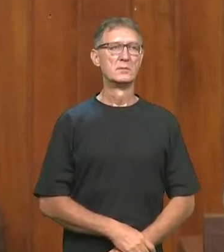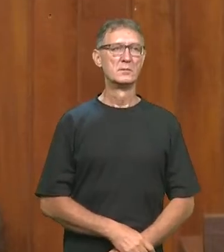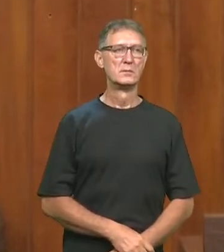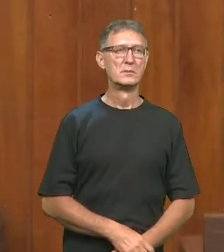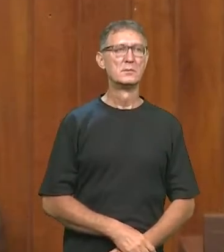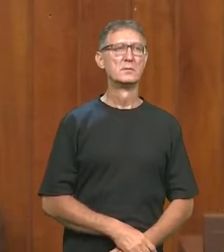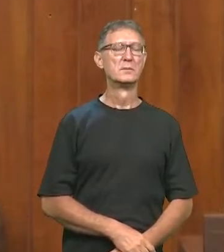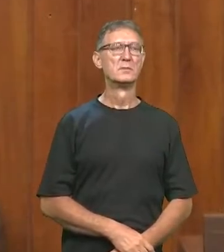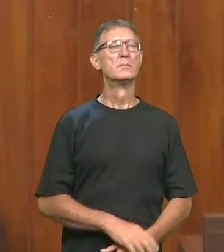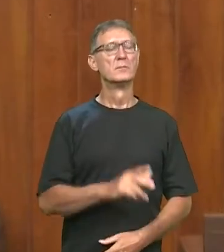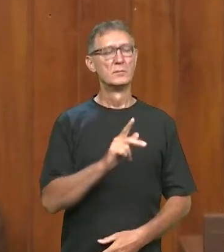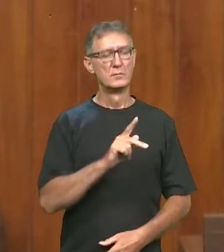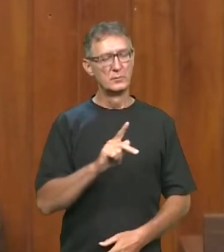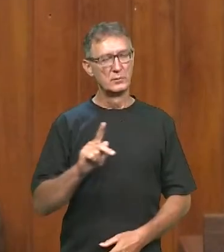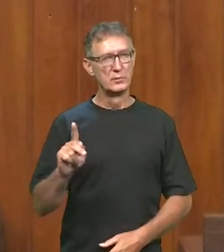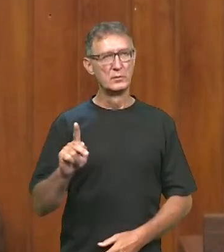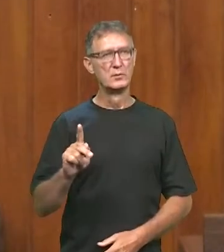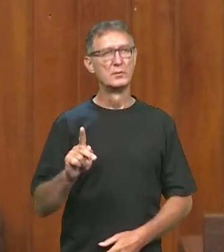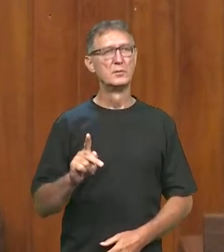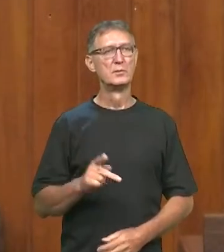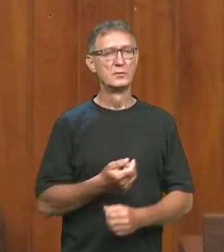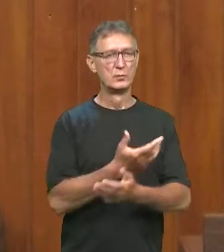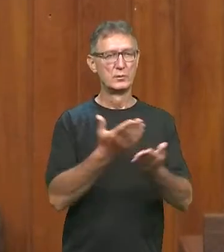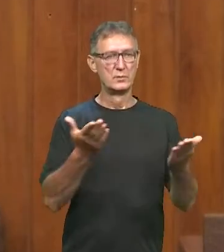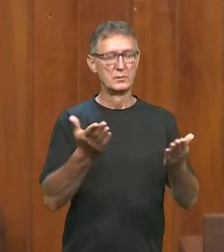Senhor presidente, nobres pares,